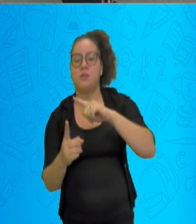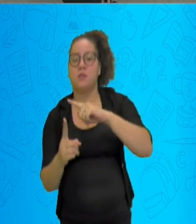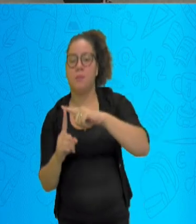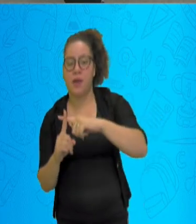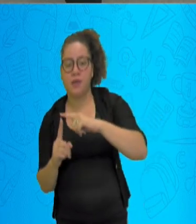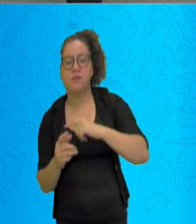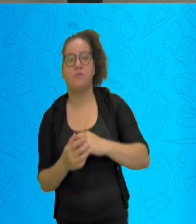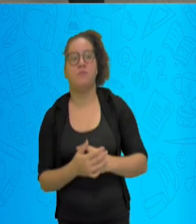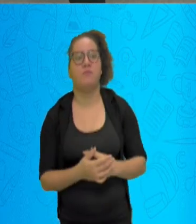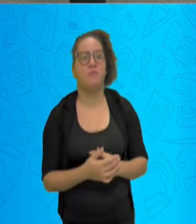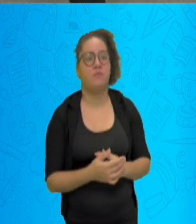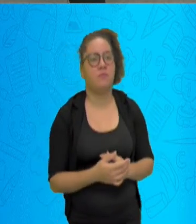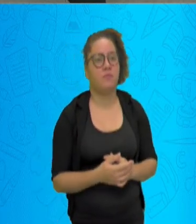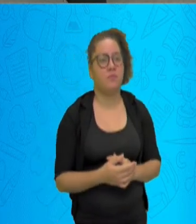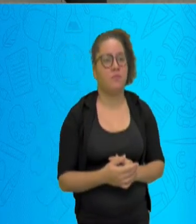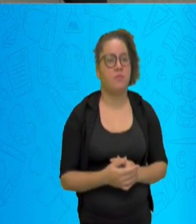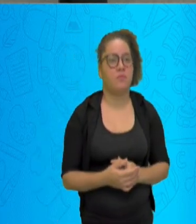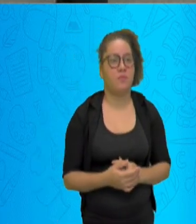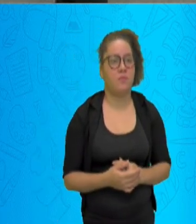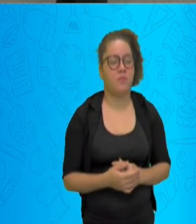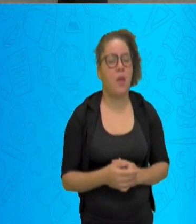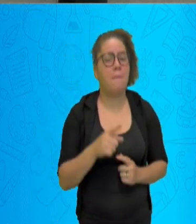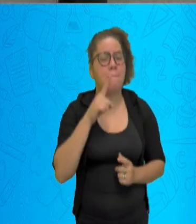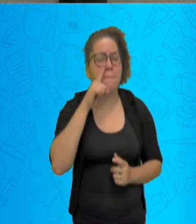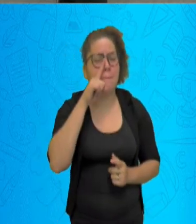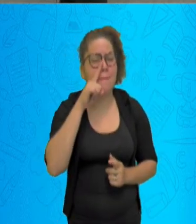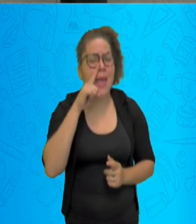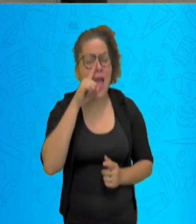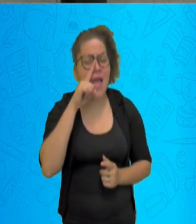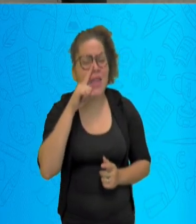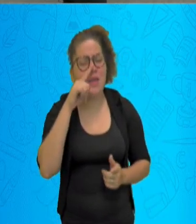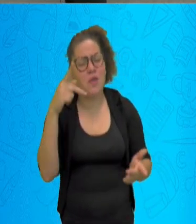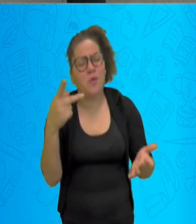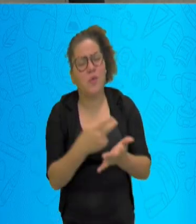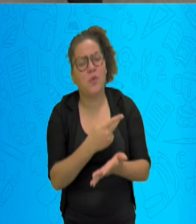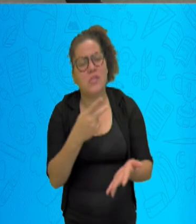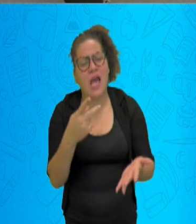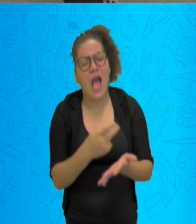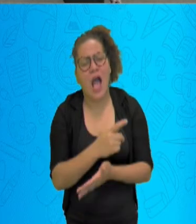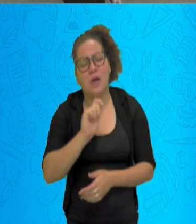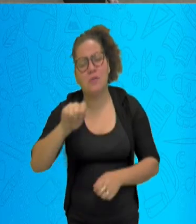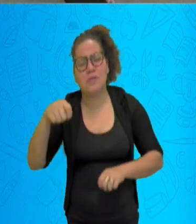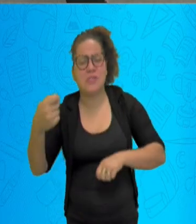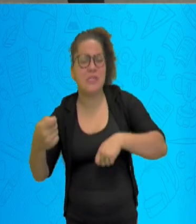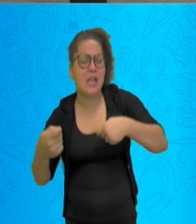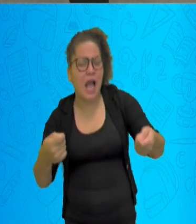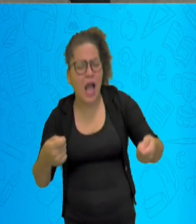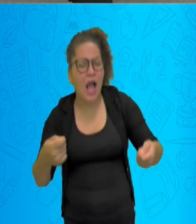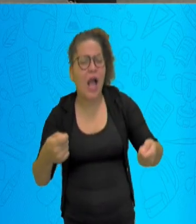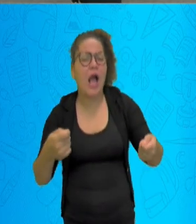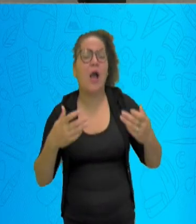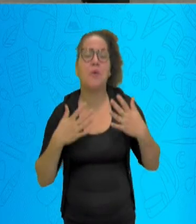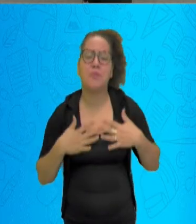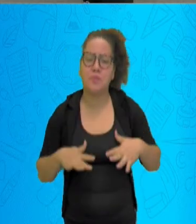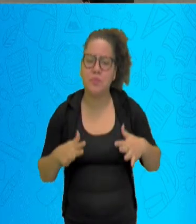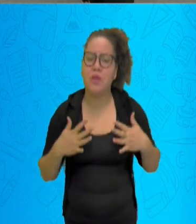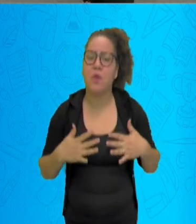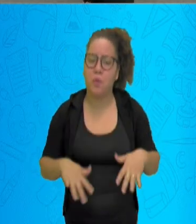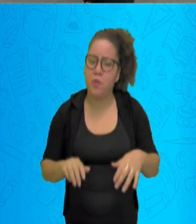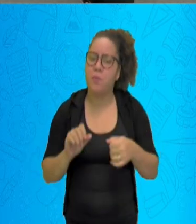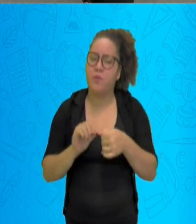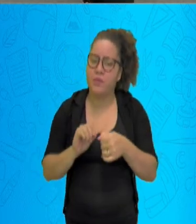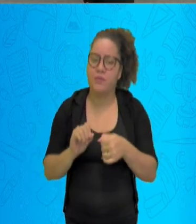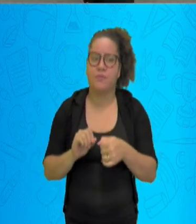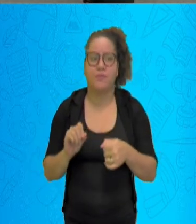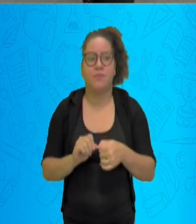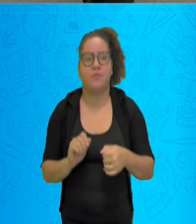17. Aqui é muito perigoso errar o sinal. Então, vamos fazer bem devagar. Olha,